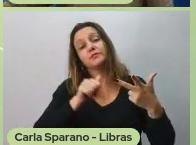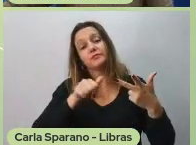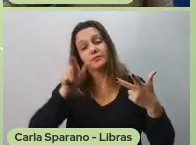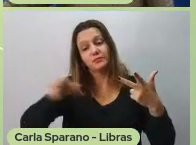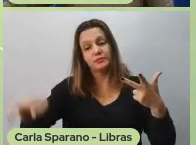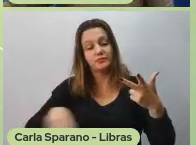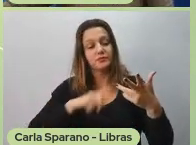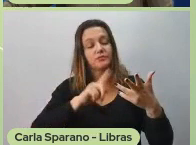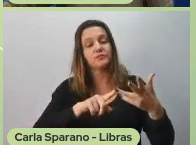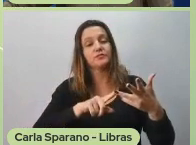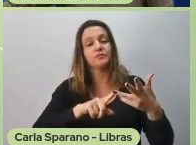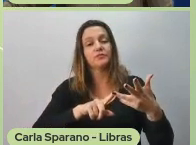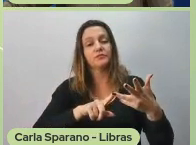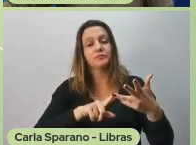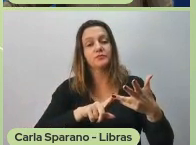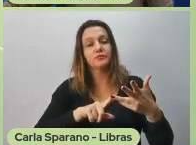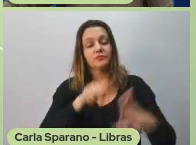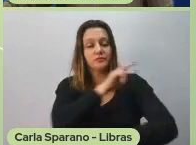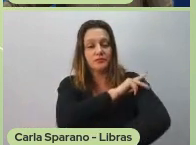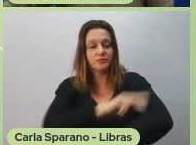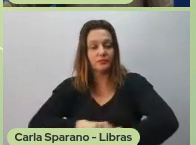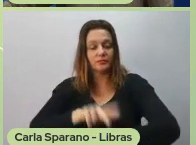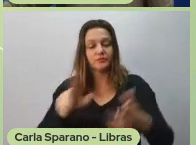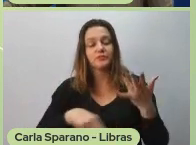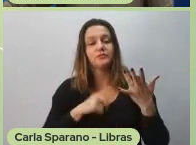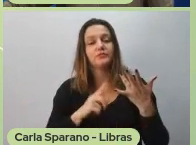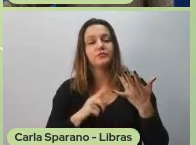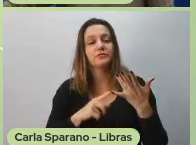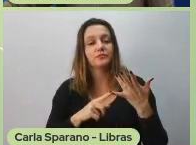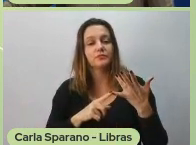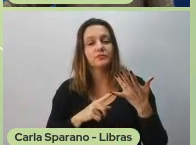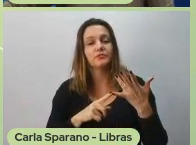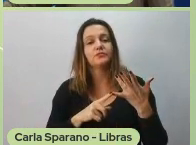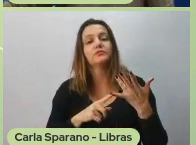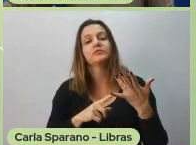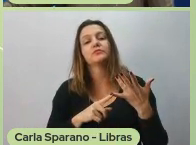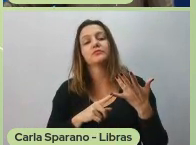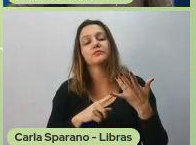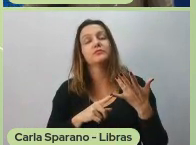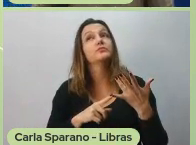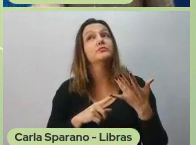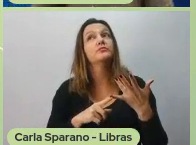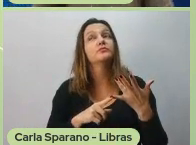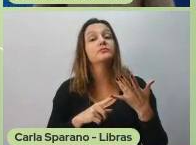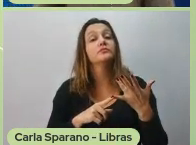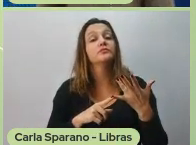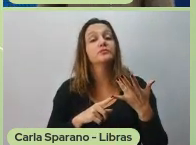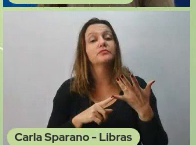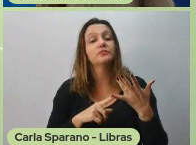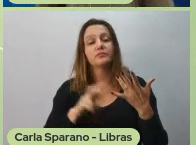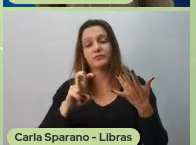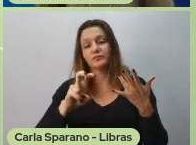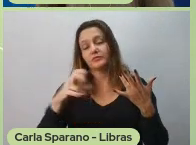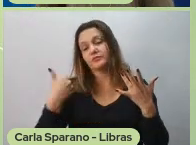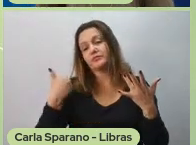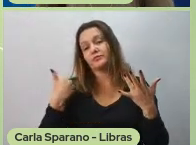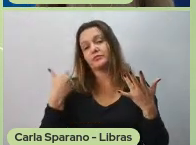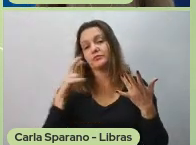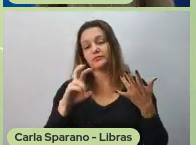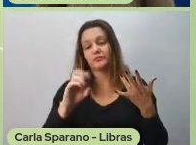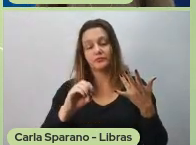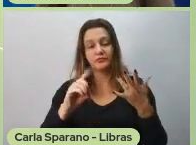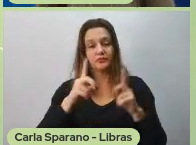raça. E a gente tem também o pilar de 50+, então a gente olha também as